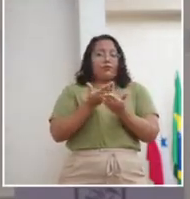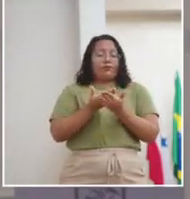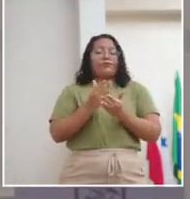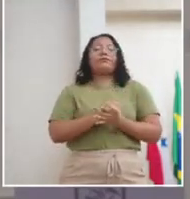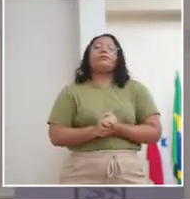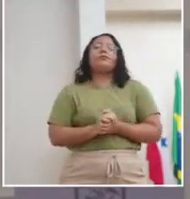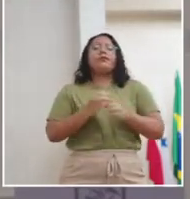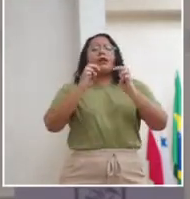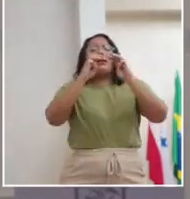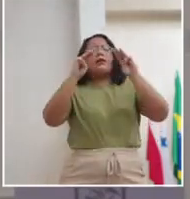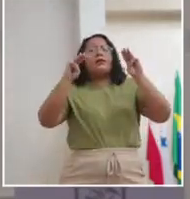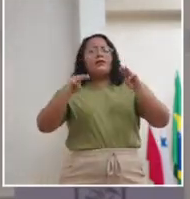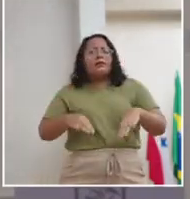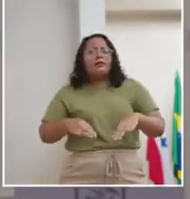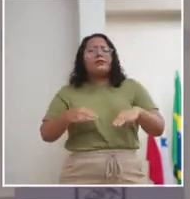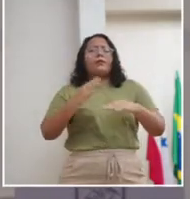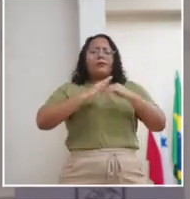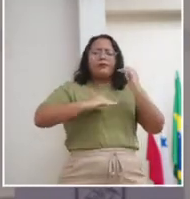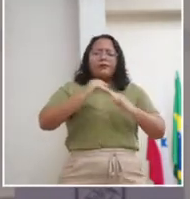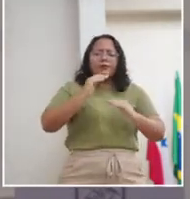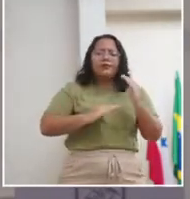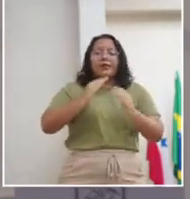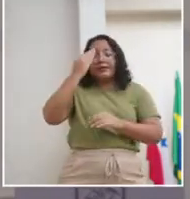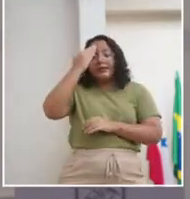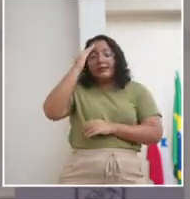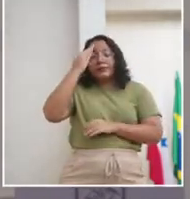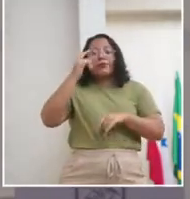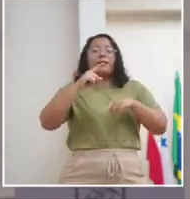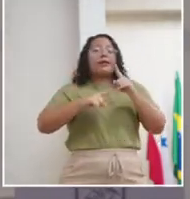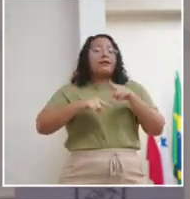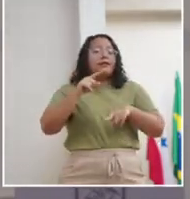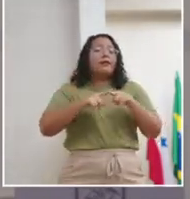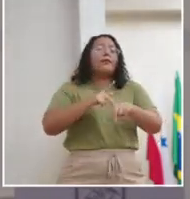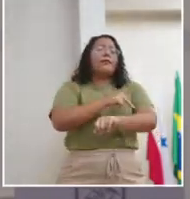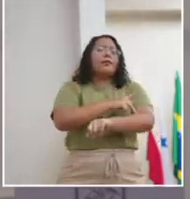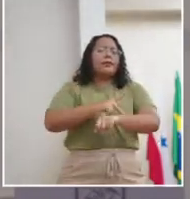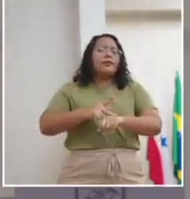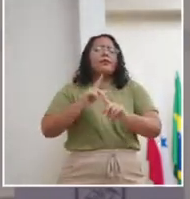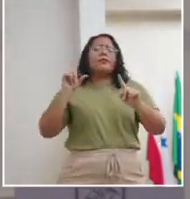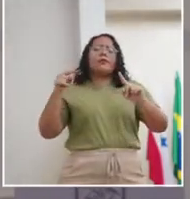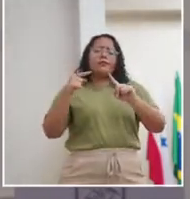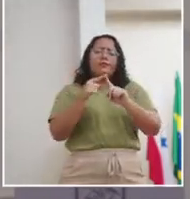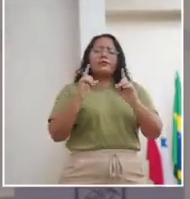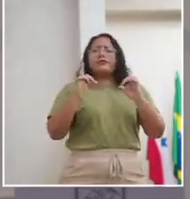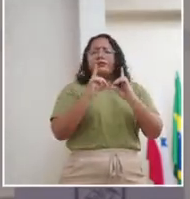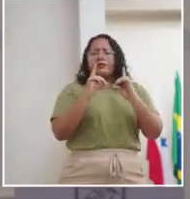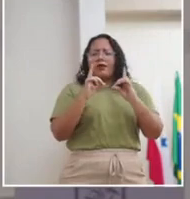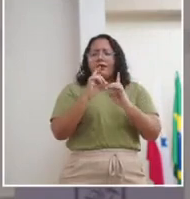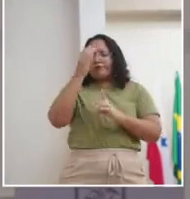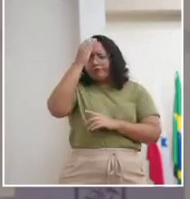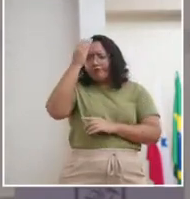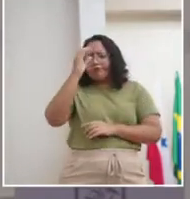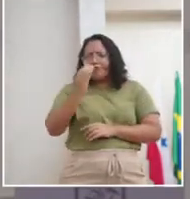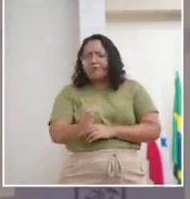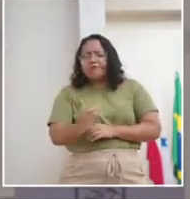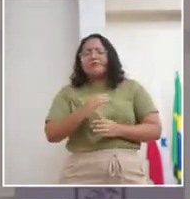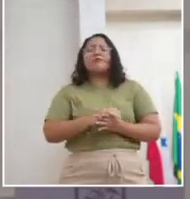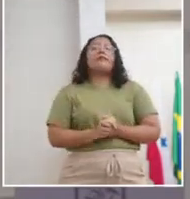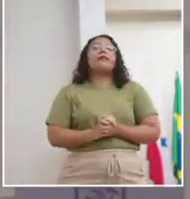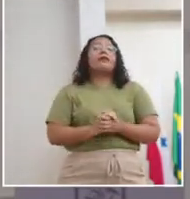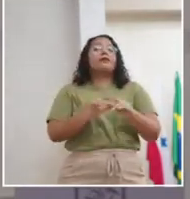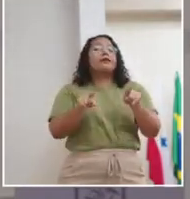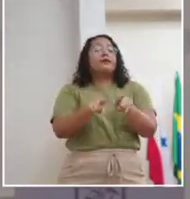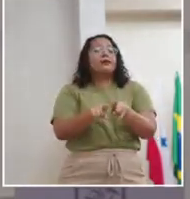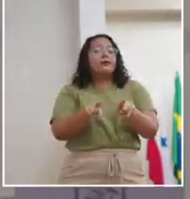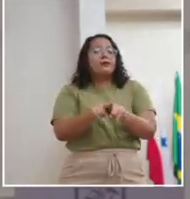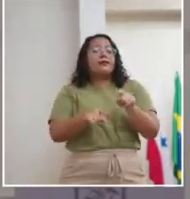Como museóloga, compreendia os museus como ferramentas pedagógicas com objetivos didáticos, científicos e político-polêmicos, ao mesmo